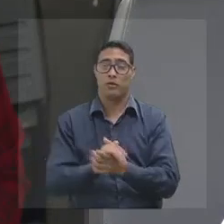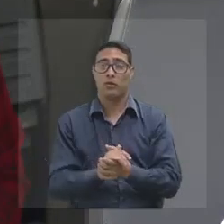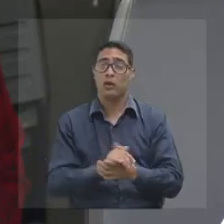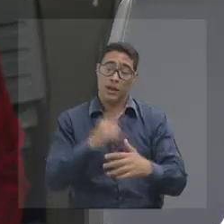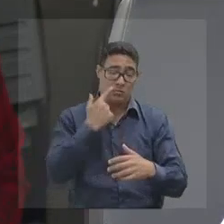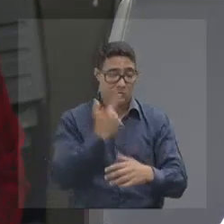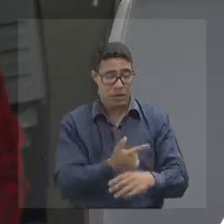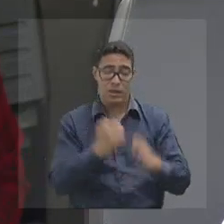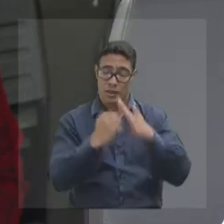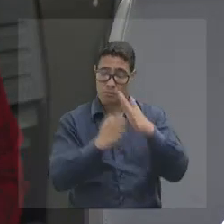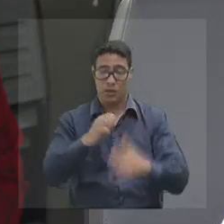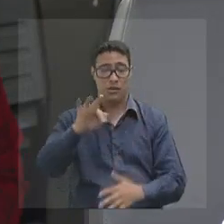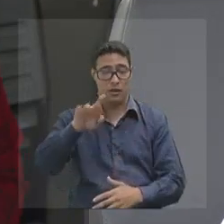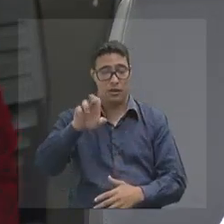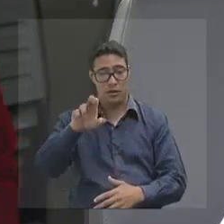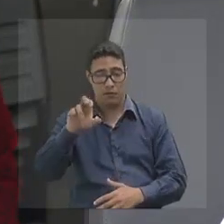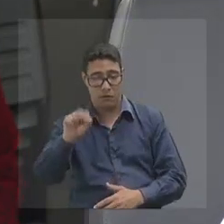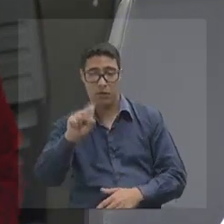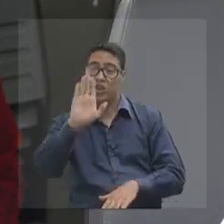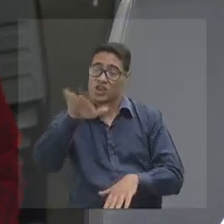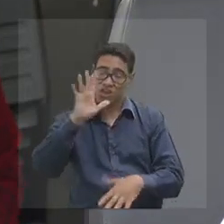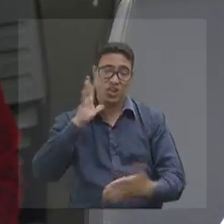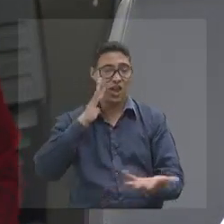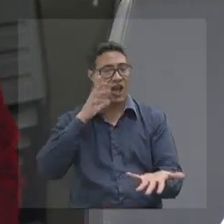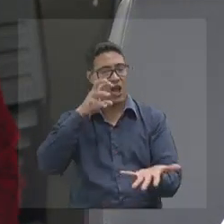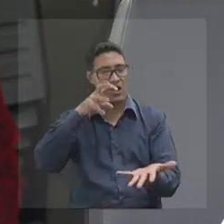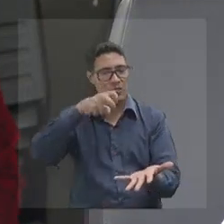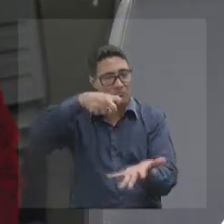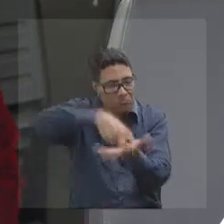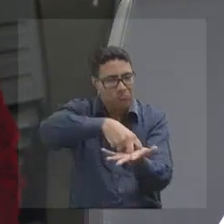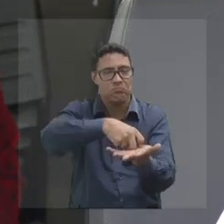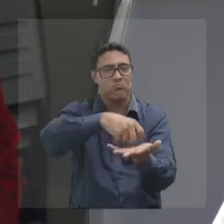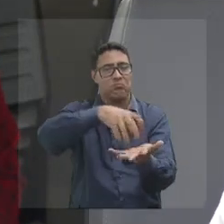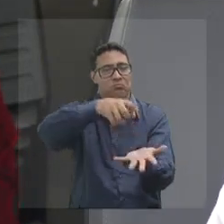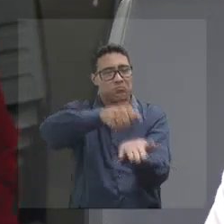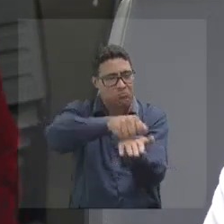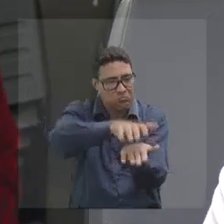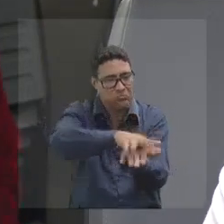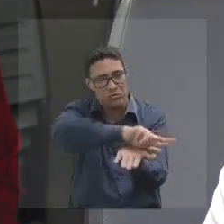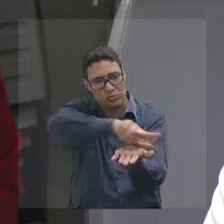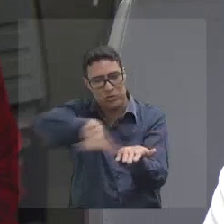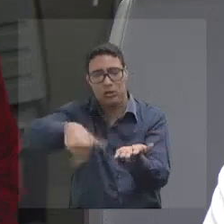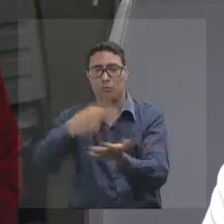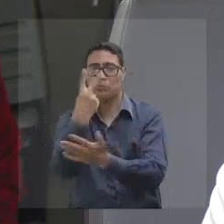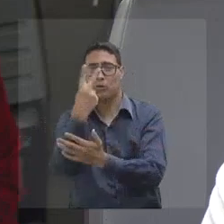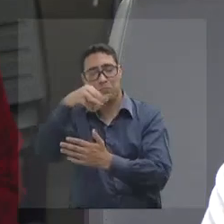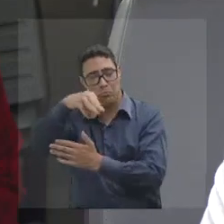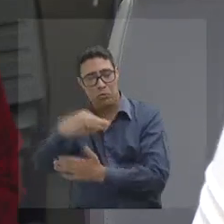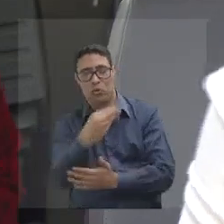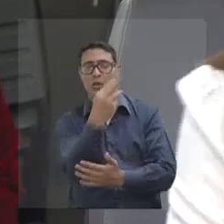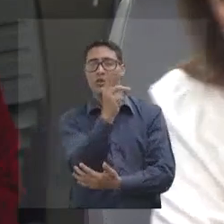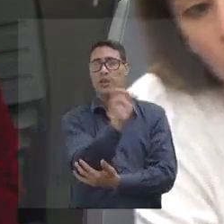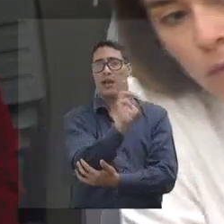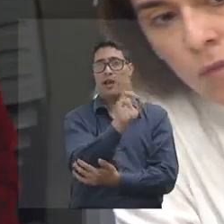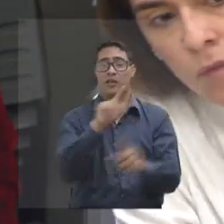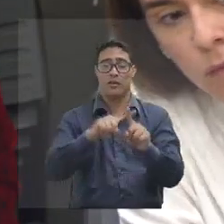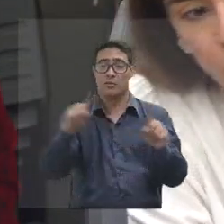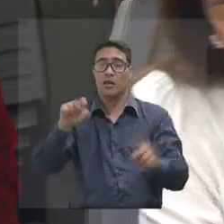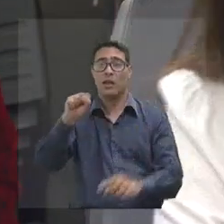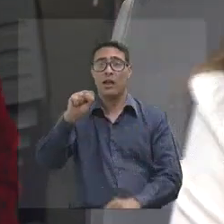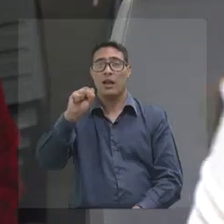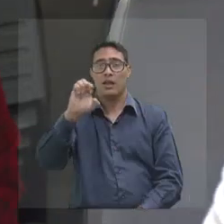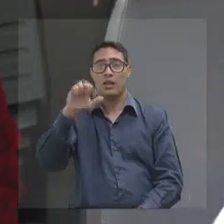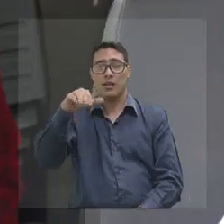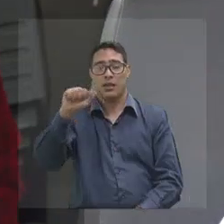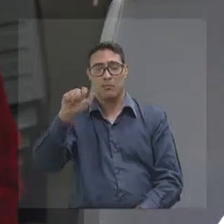fleus Já Foi autuada Por Esse empreendimento em mais de dois milhões de reais e ainda assim a cemad